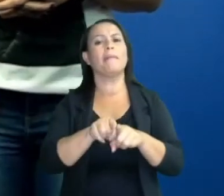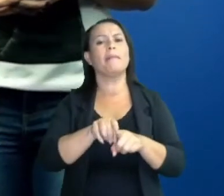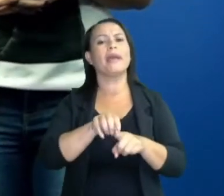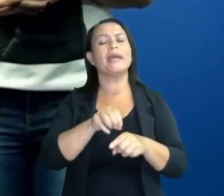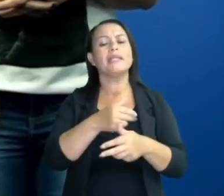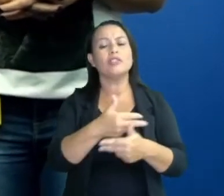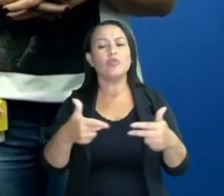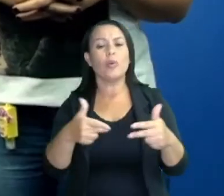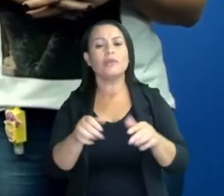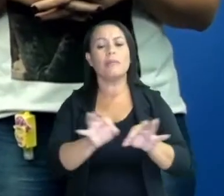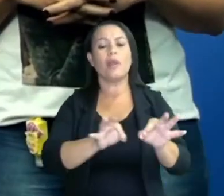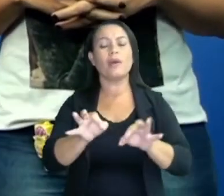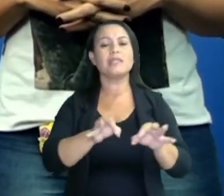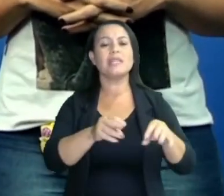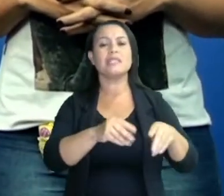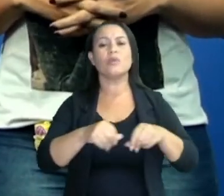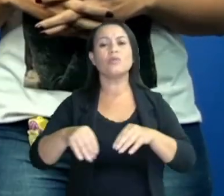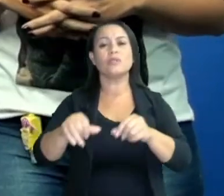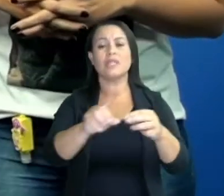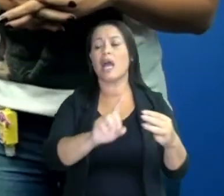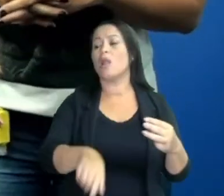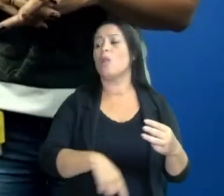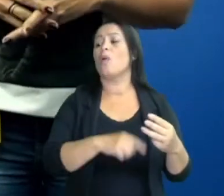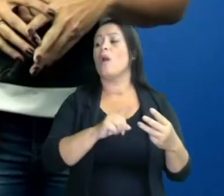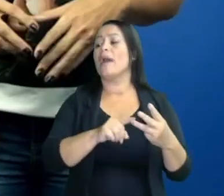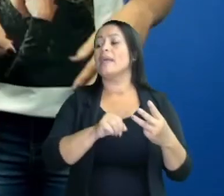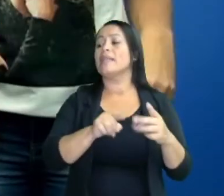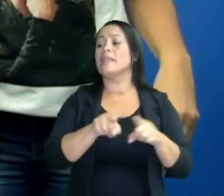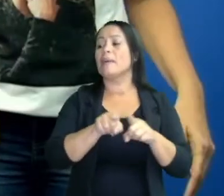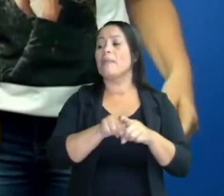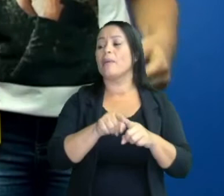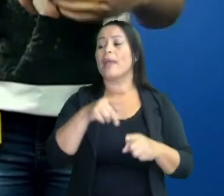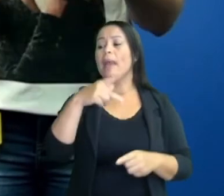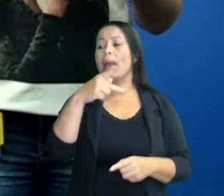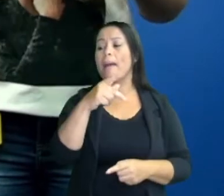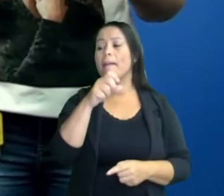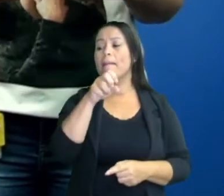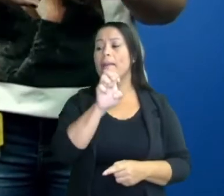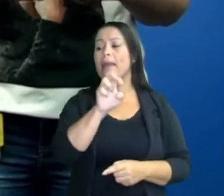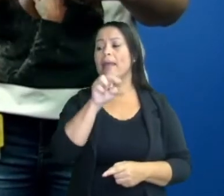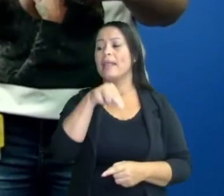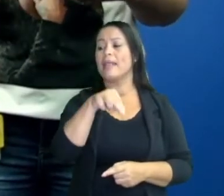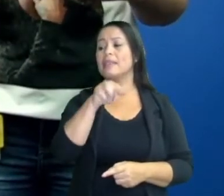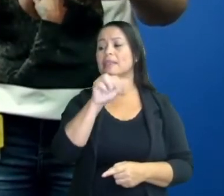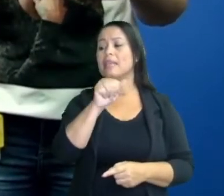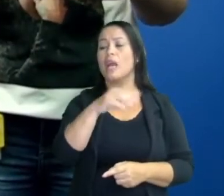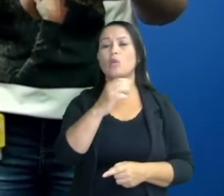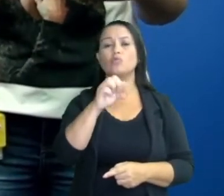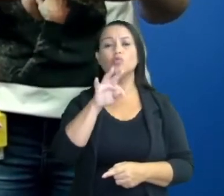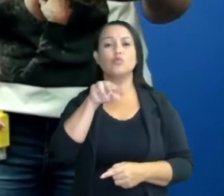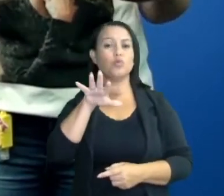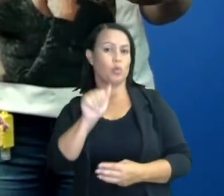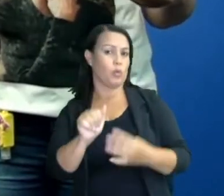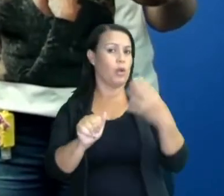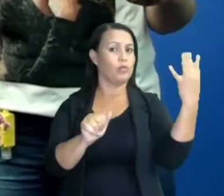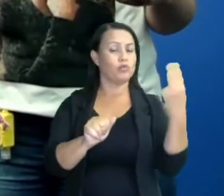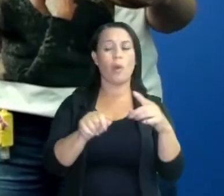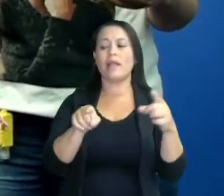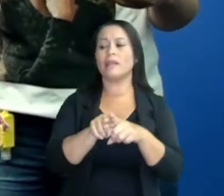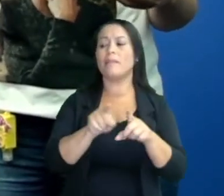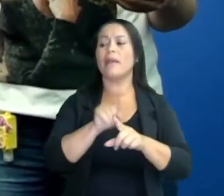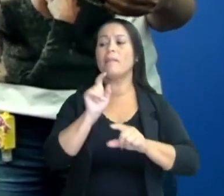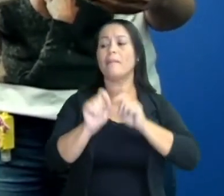para a preparação do solo EA permacultura ela vai trabalhar ainda mais em equilíbrio com o meio ambiente